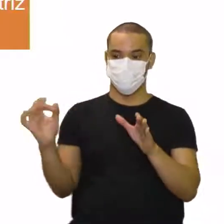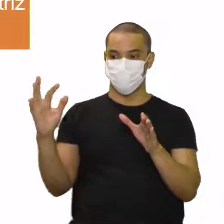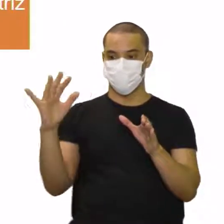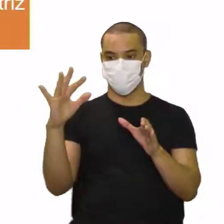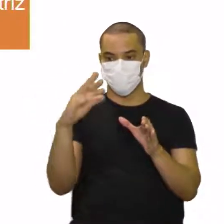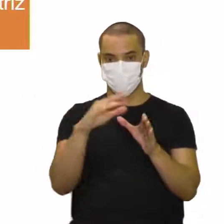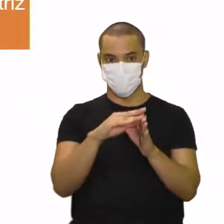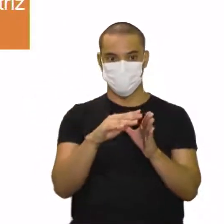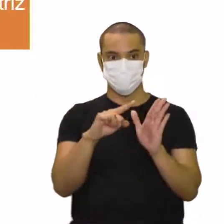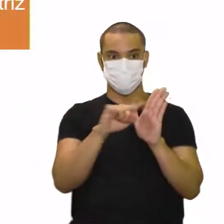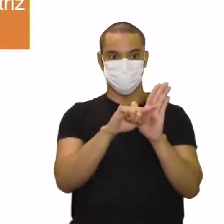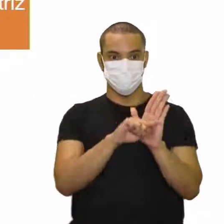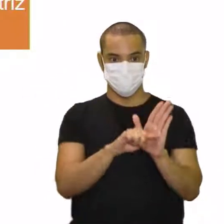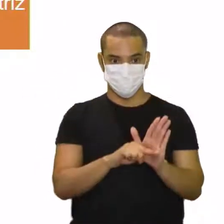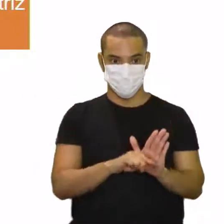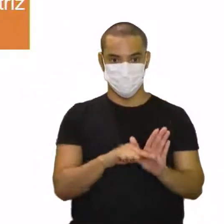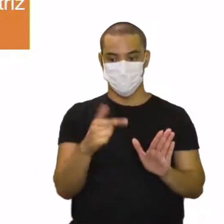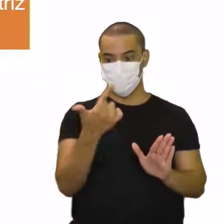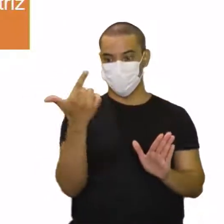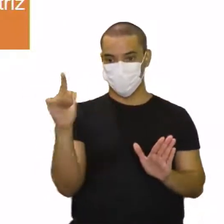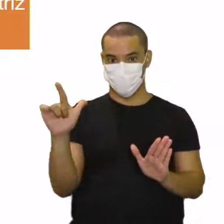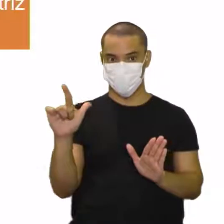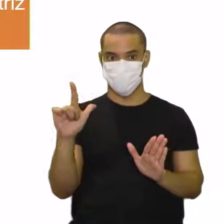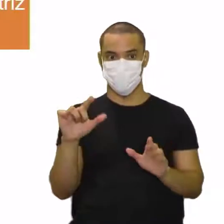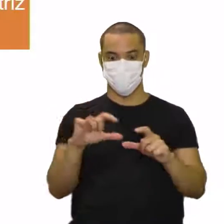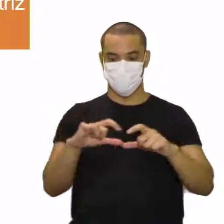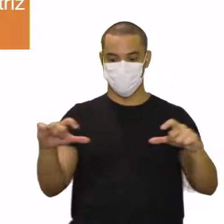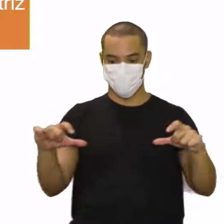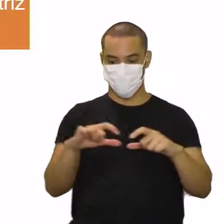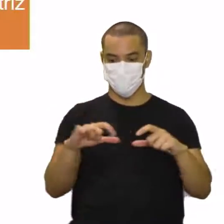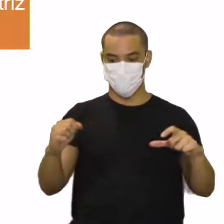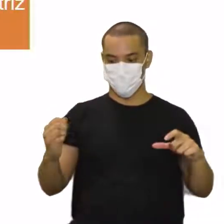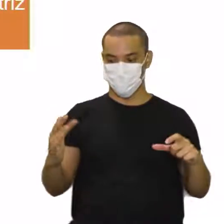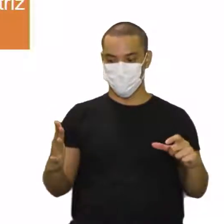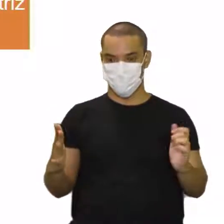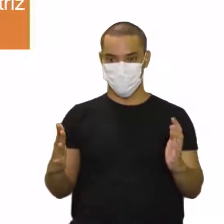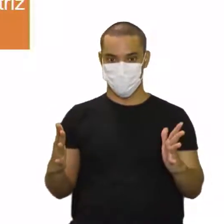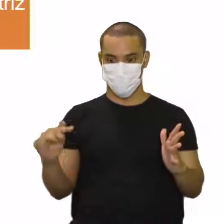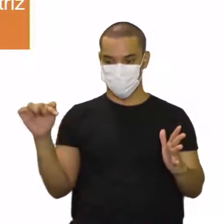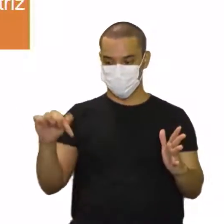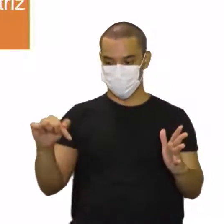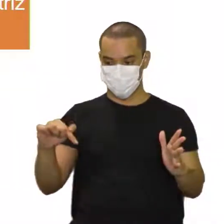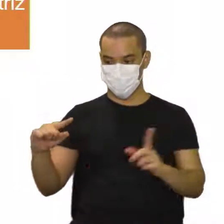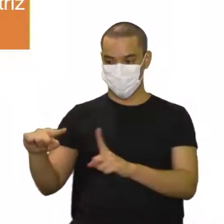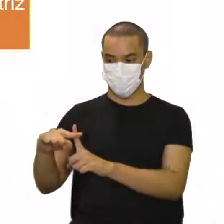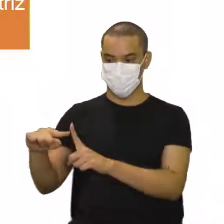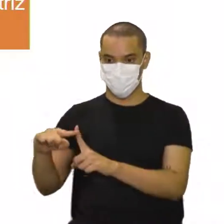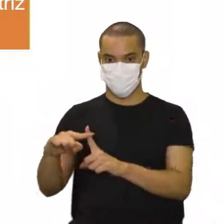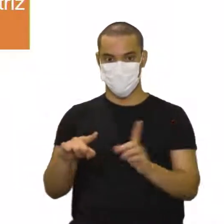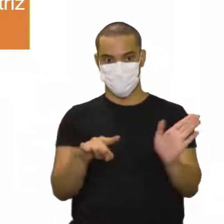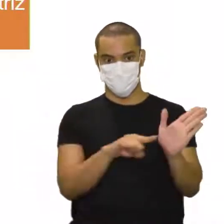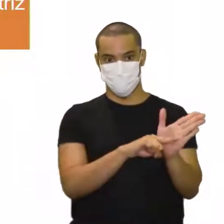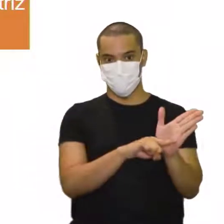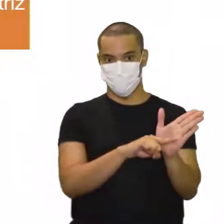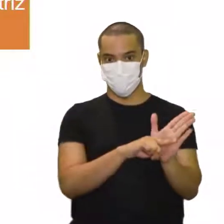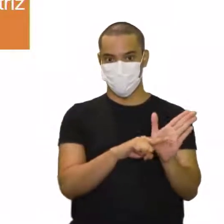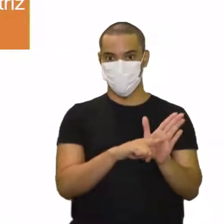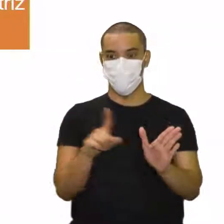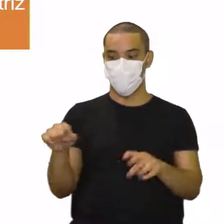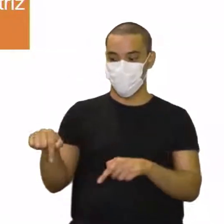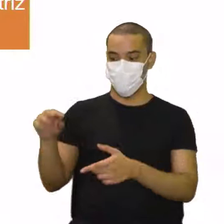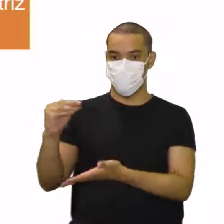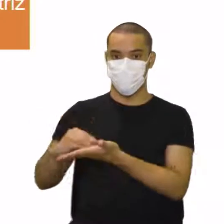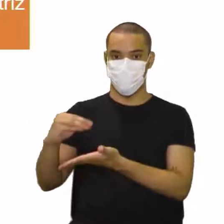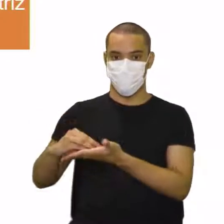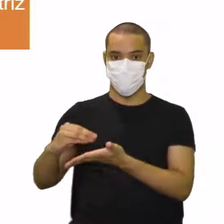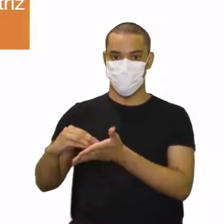uma parte e a outra parte, as pontas, né, da barra, fica eletrizado positivamente. Por falta de